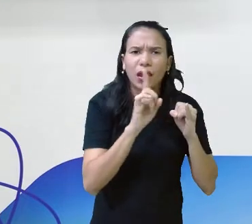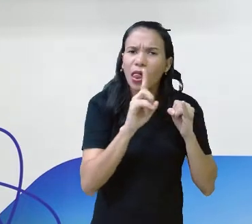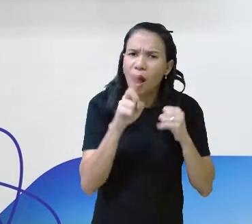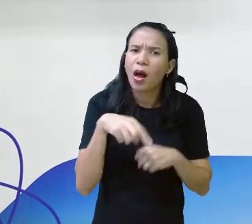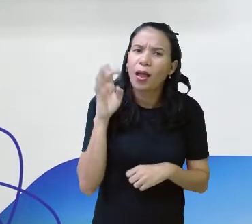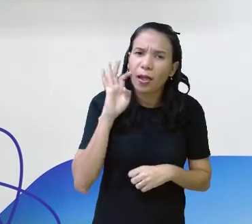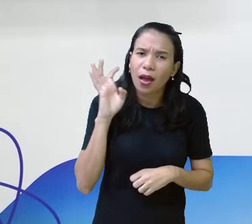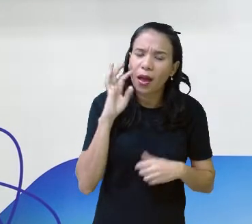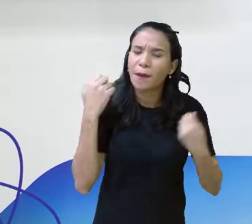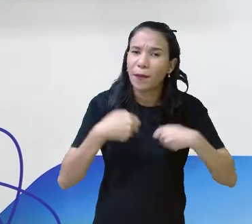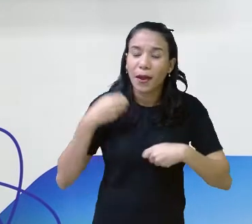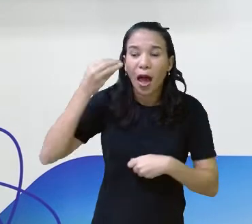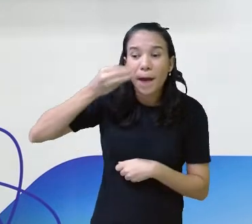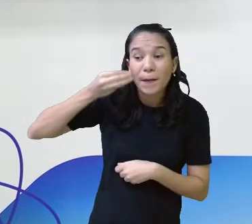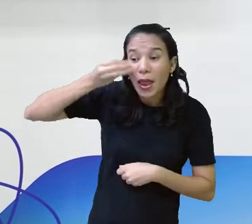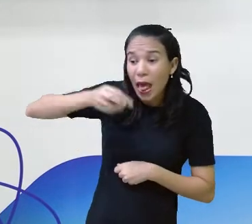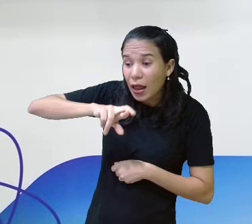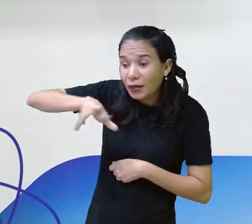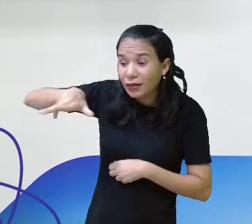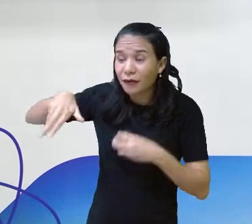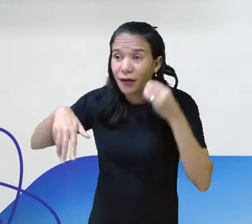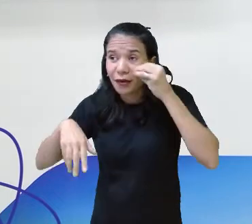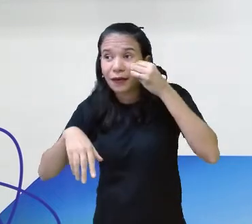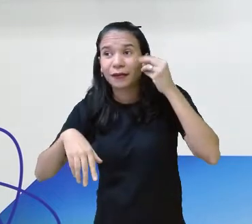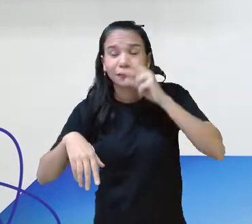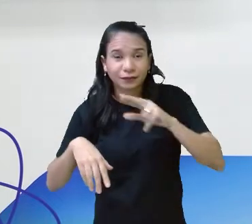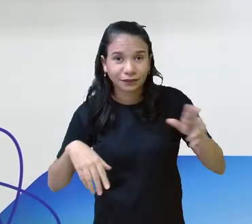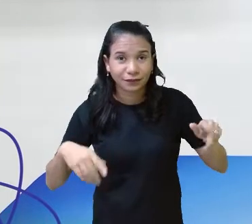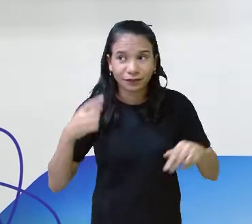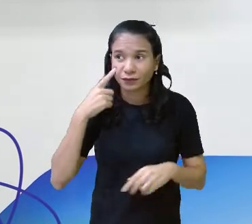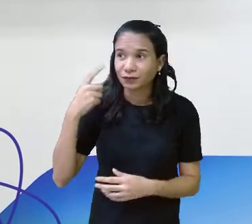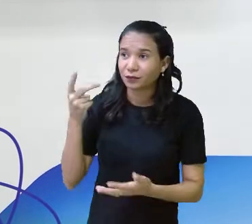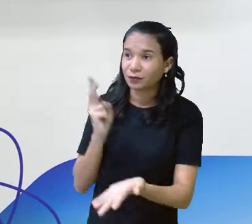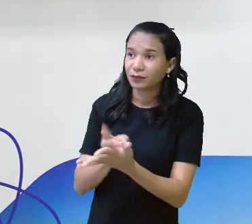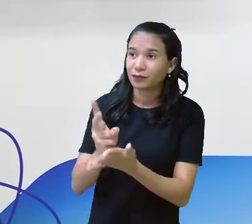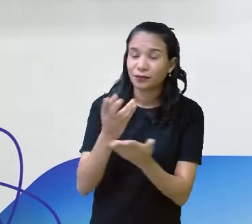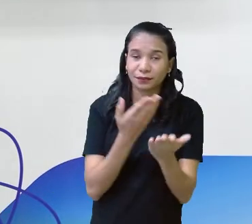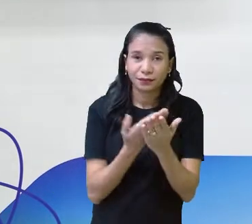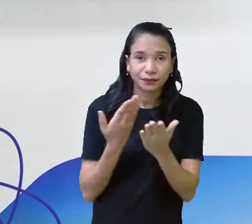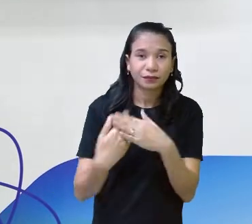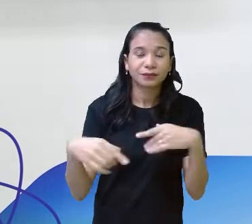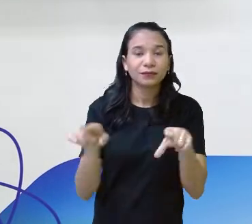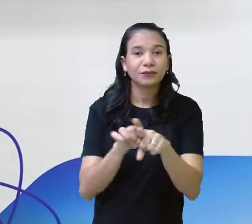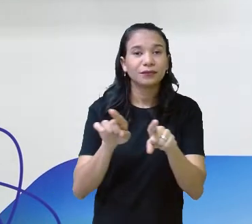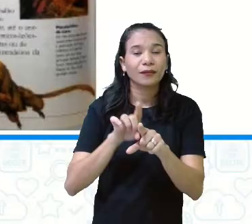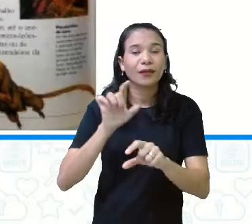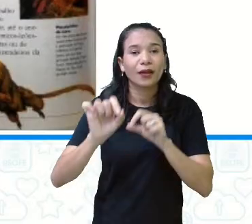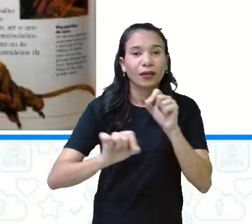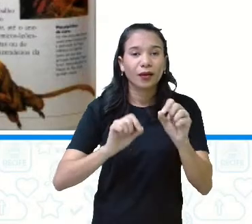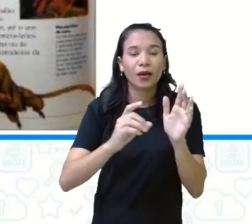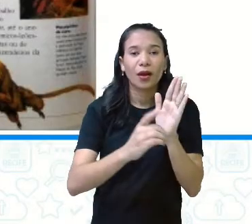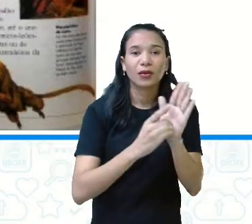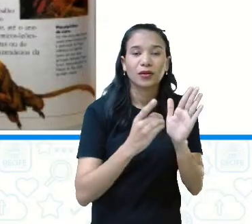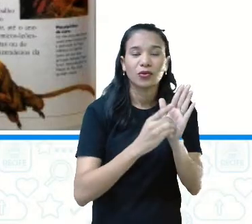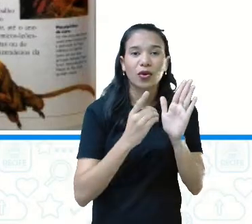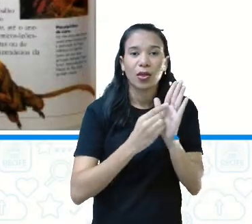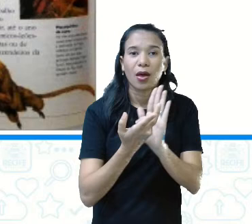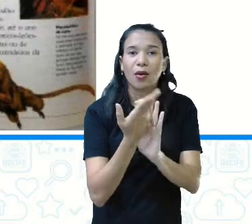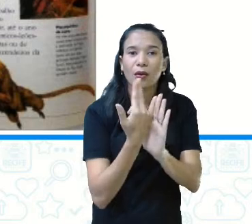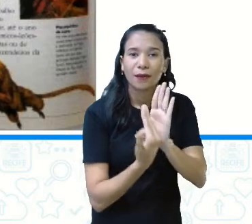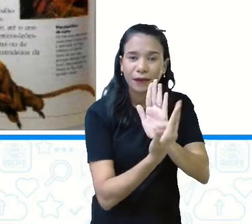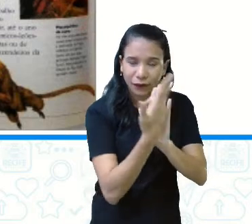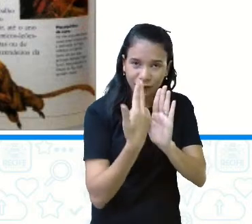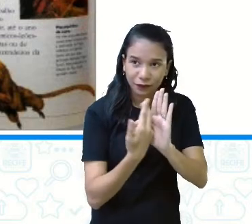precisa provar também dessa experiência de visitar. Continuando a nossa aula, existem também as enciclopédias